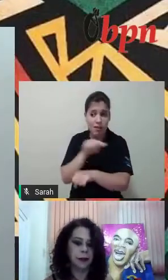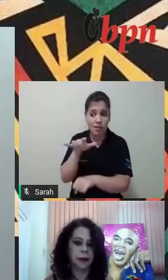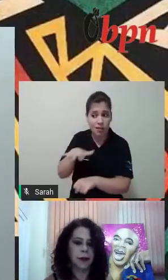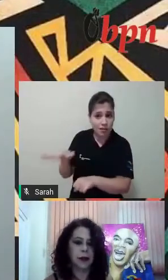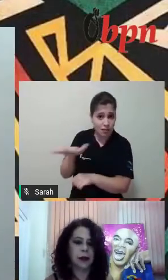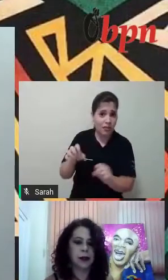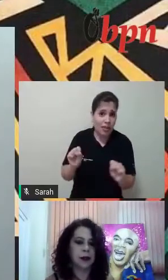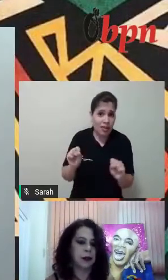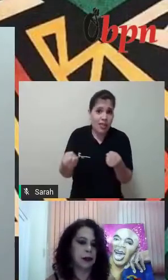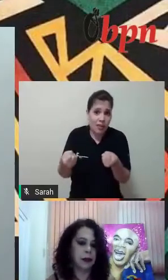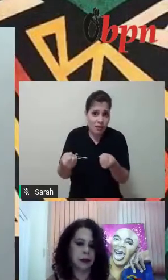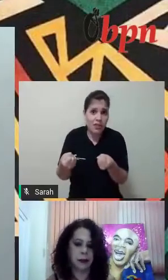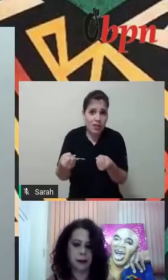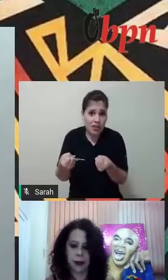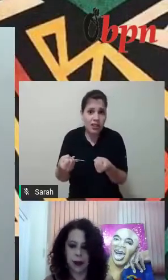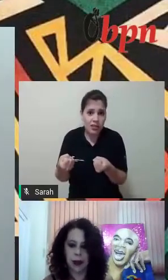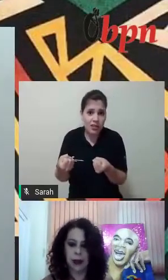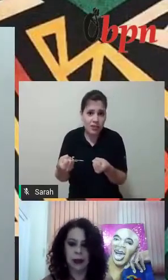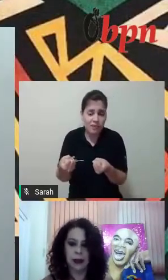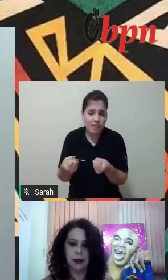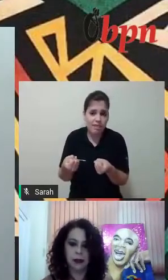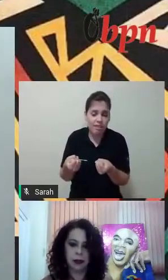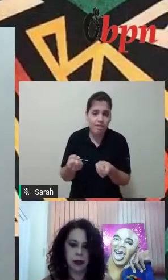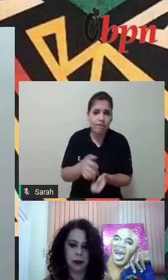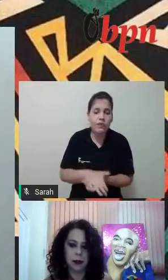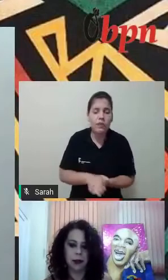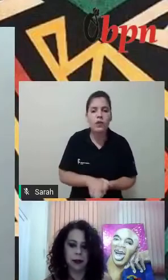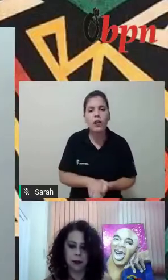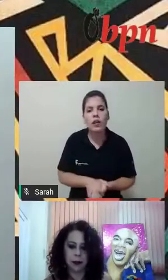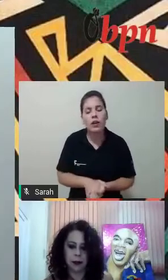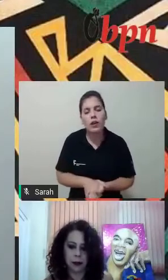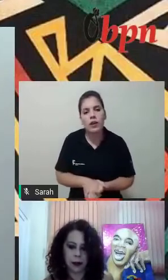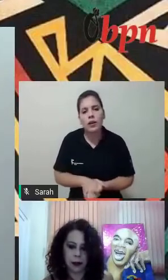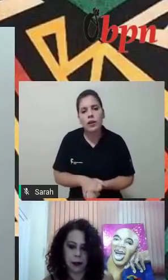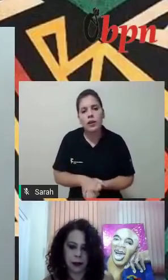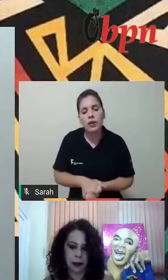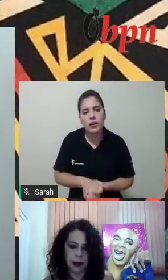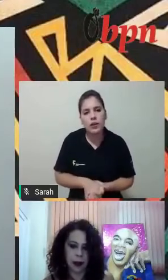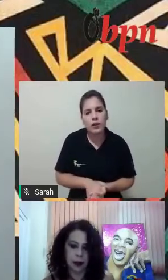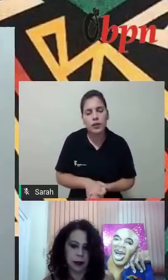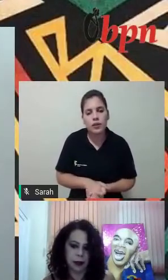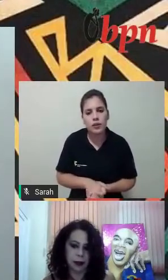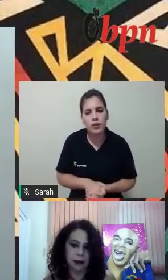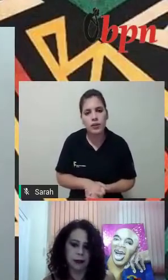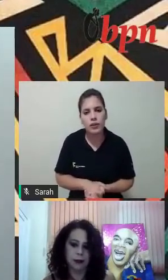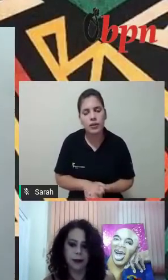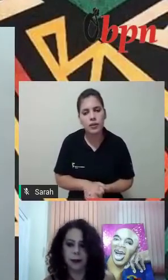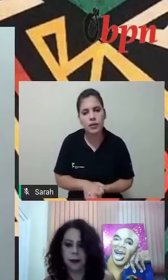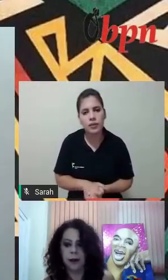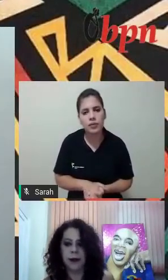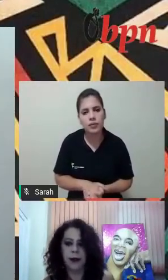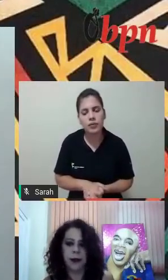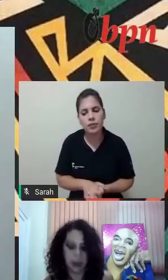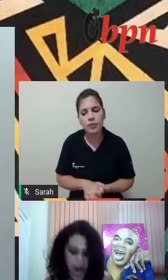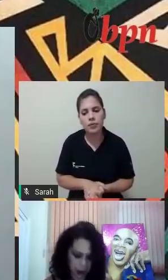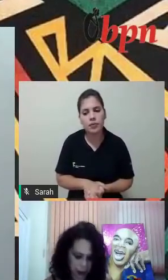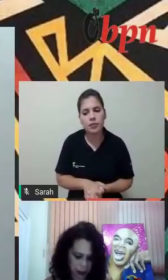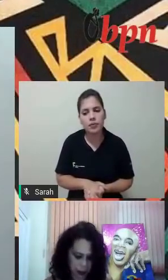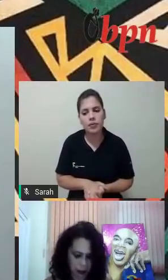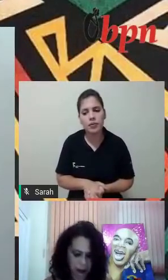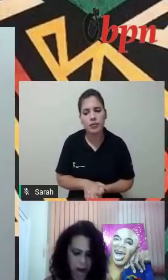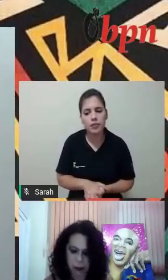africanos escravizados. Né? E tem também isso tudo eu estou